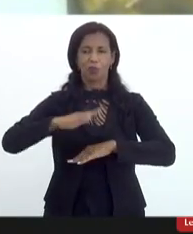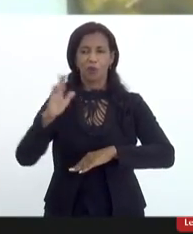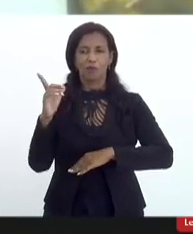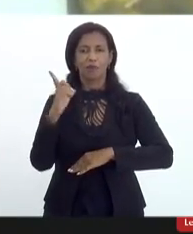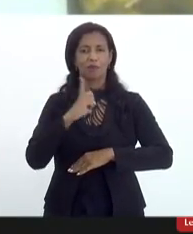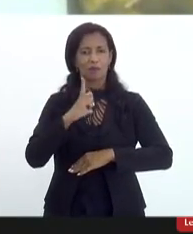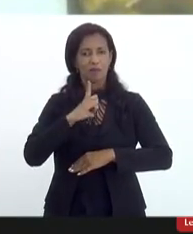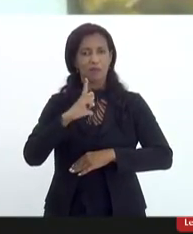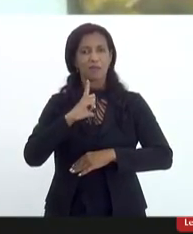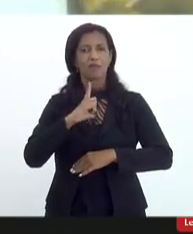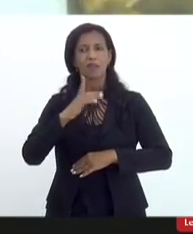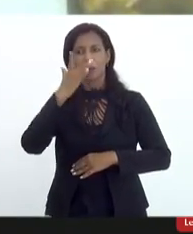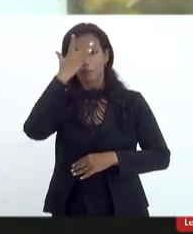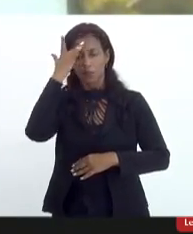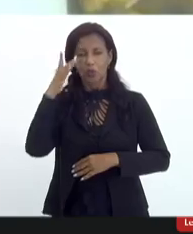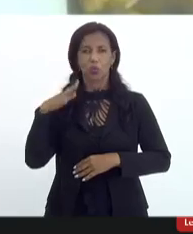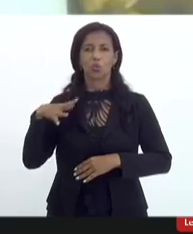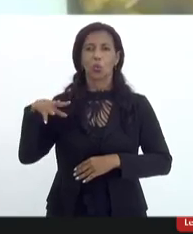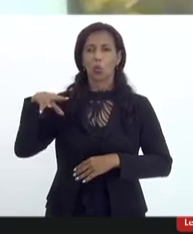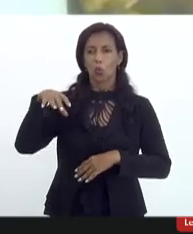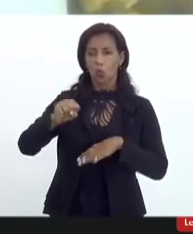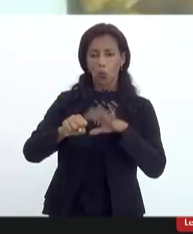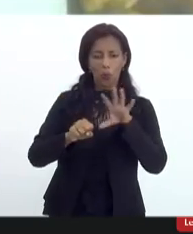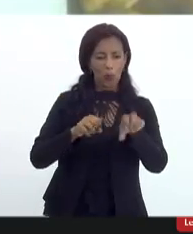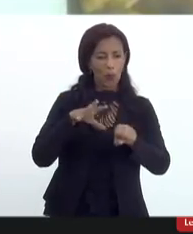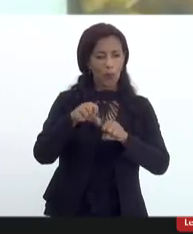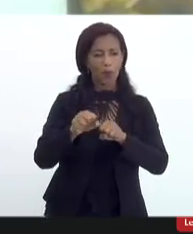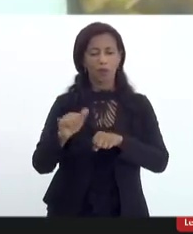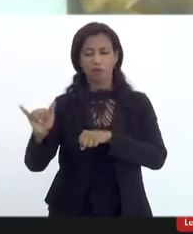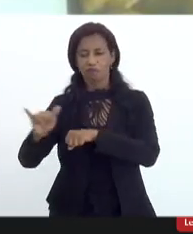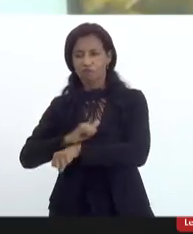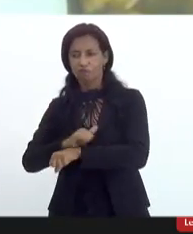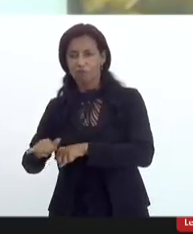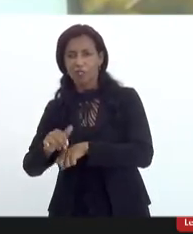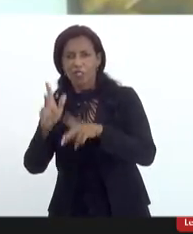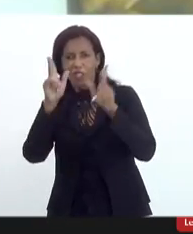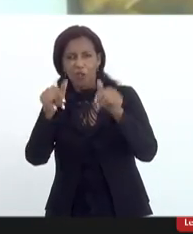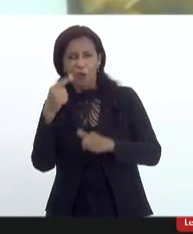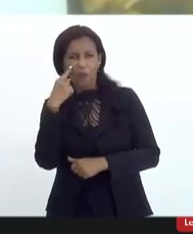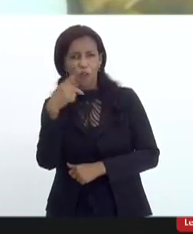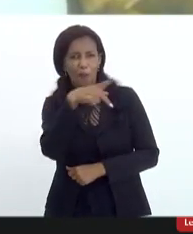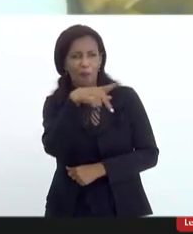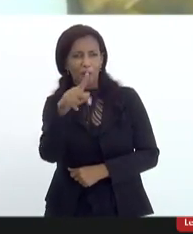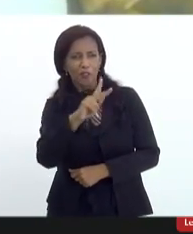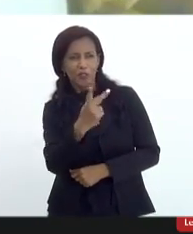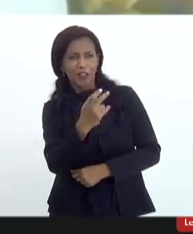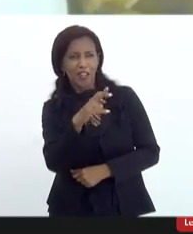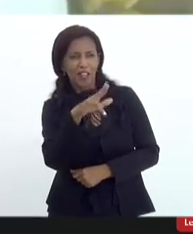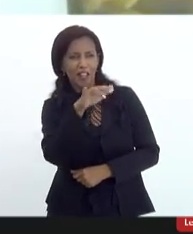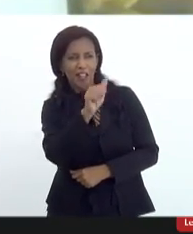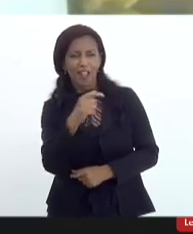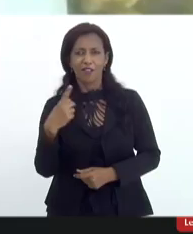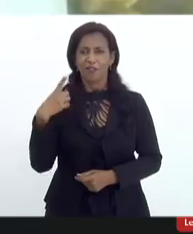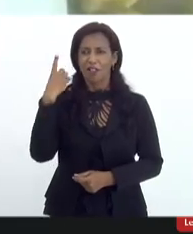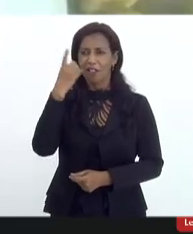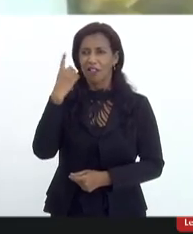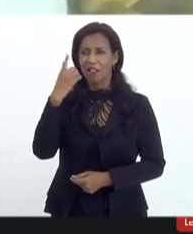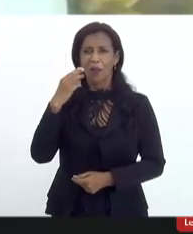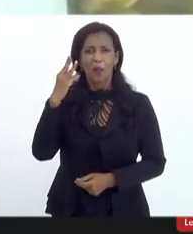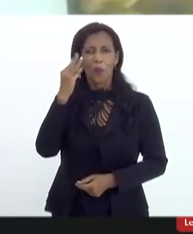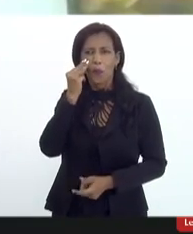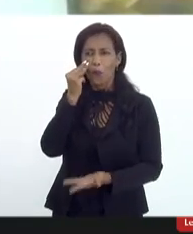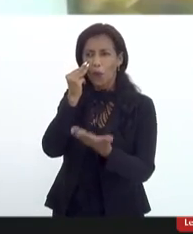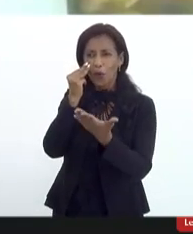temos figuras ocupando lugares estratégicos, como eu vejo aqui a professora Helena, vejo aqui a deputada